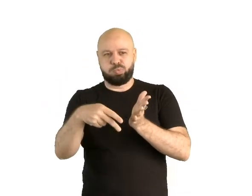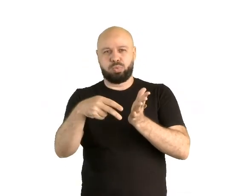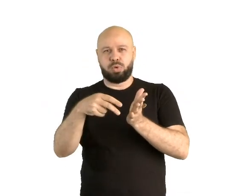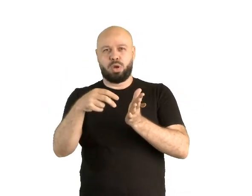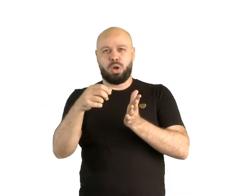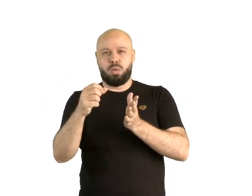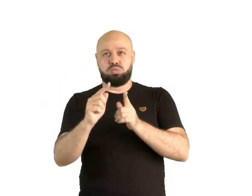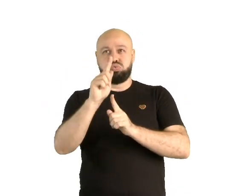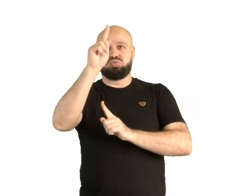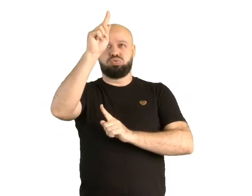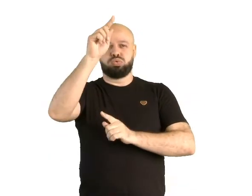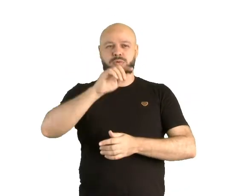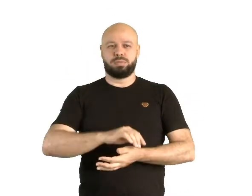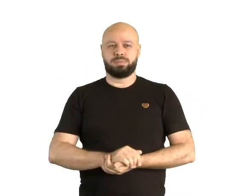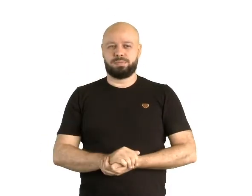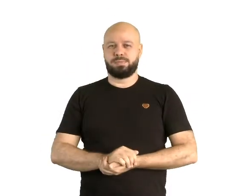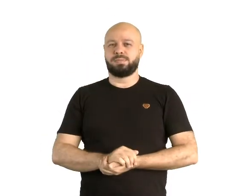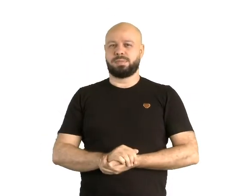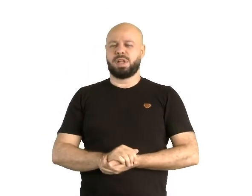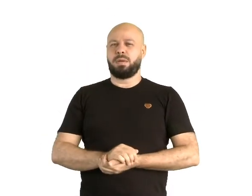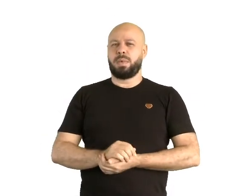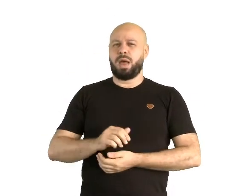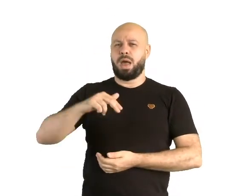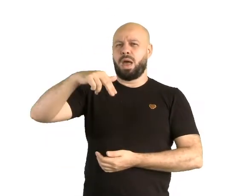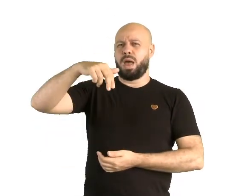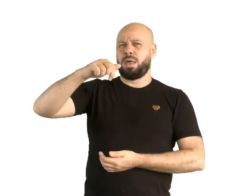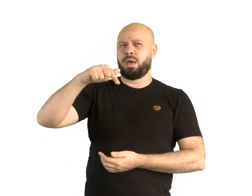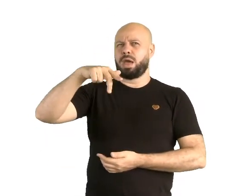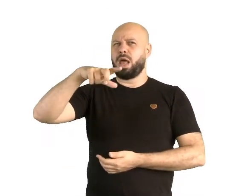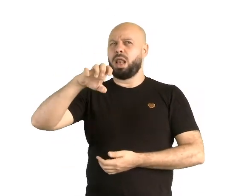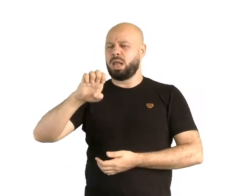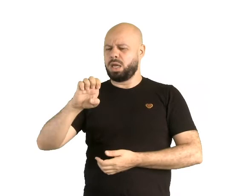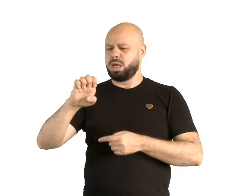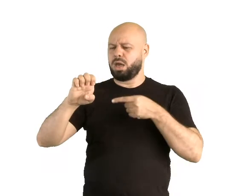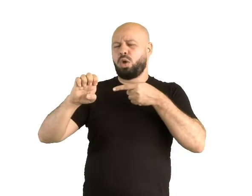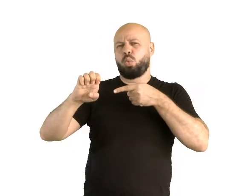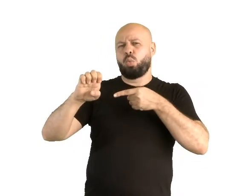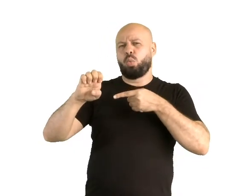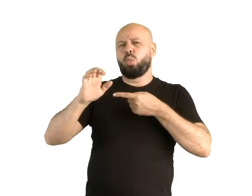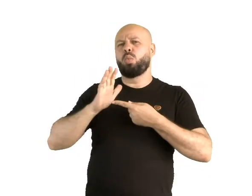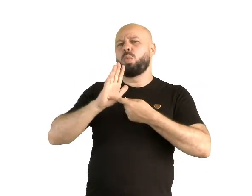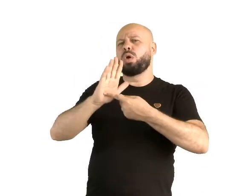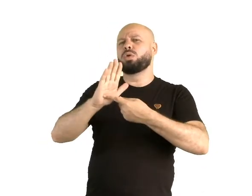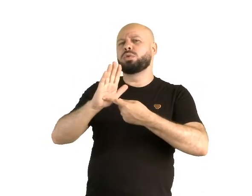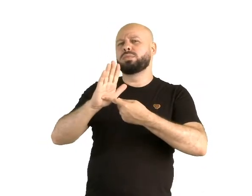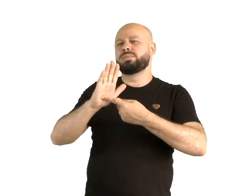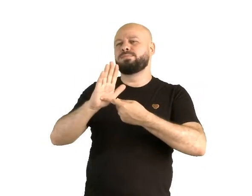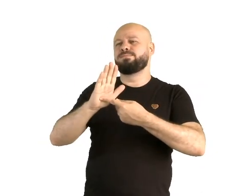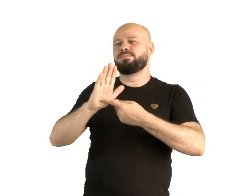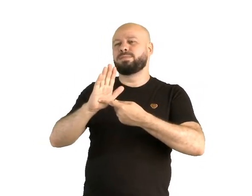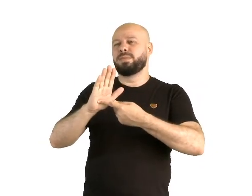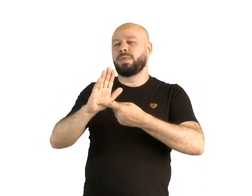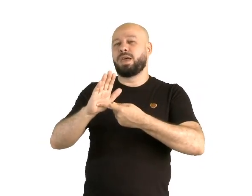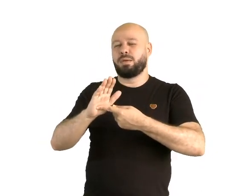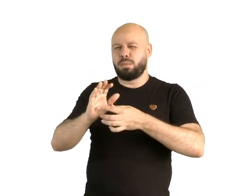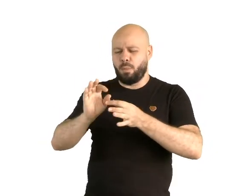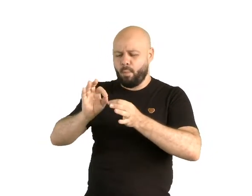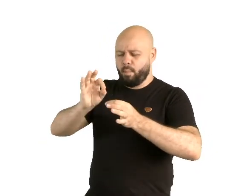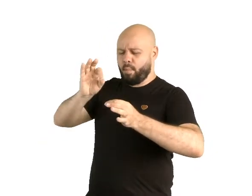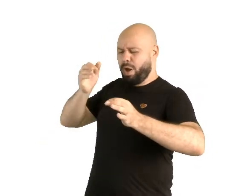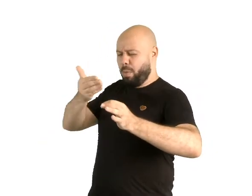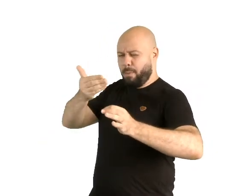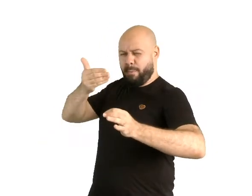Observe o pronome naquele. Ele está indicando o quê? Aquele tempo distante,